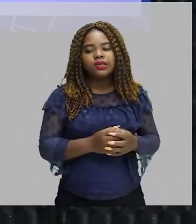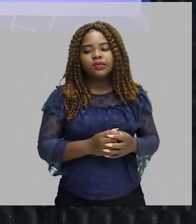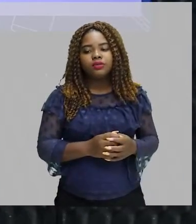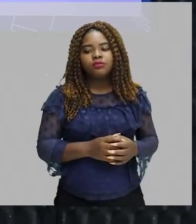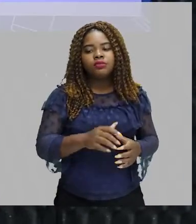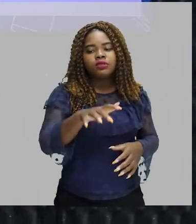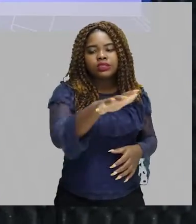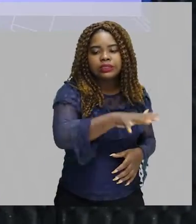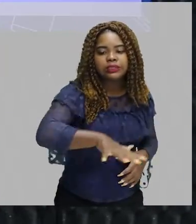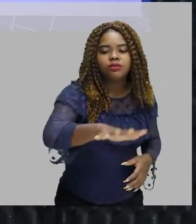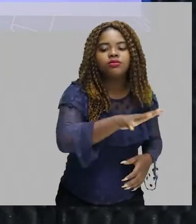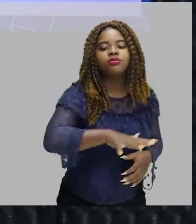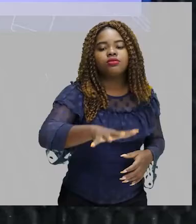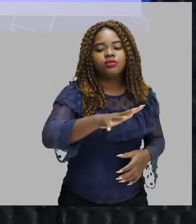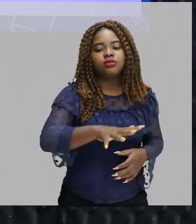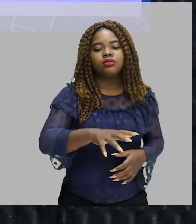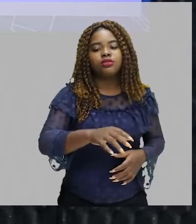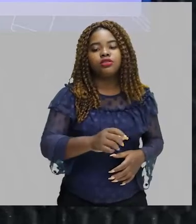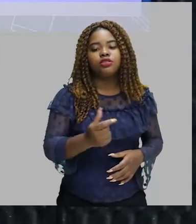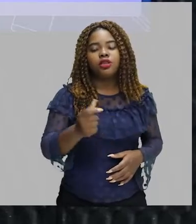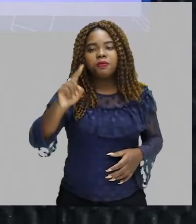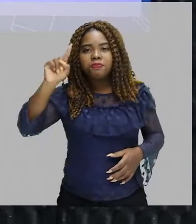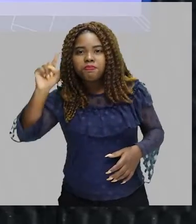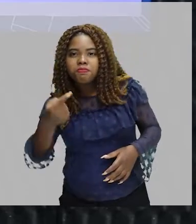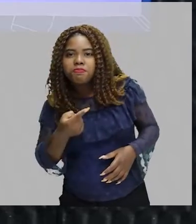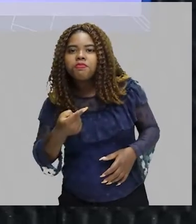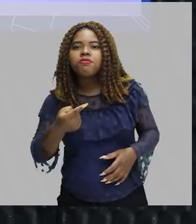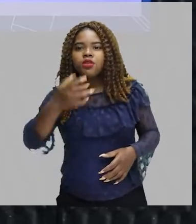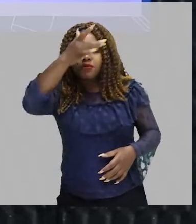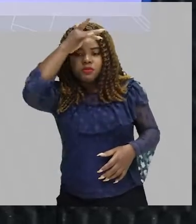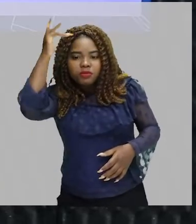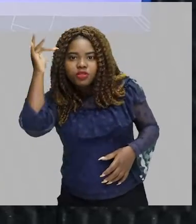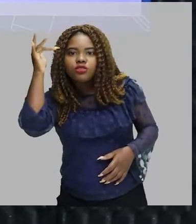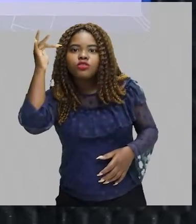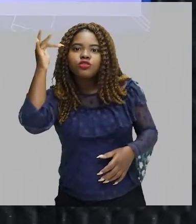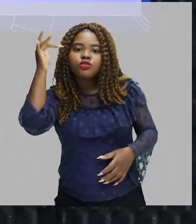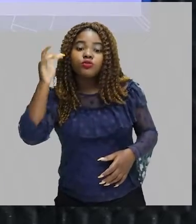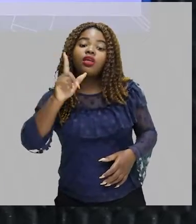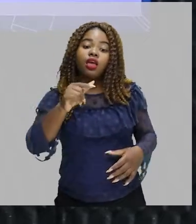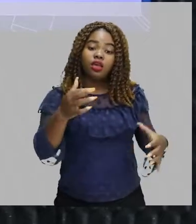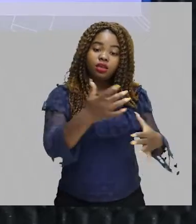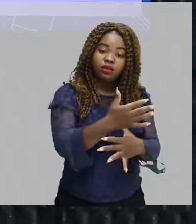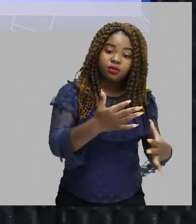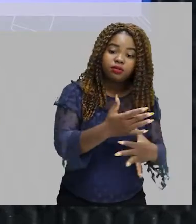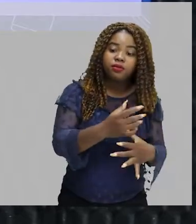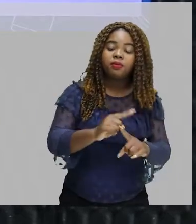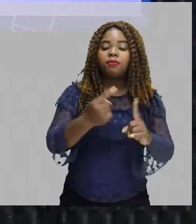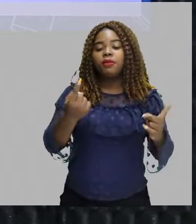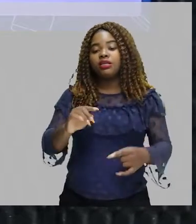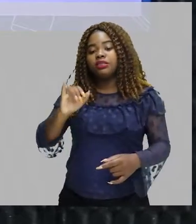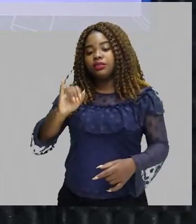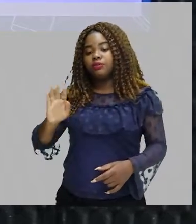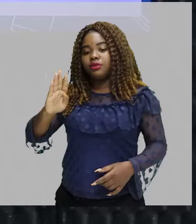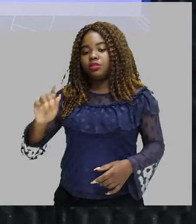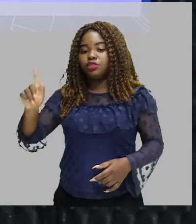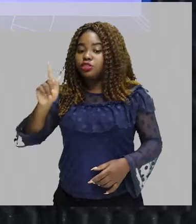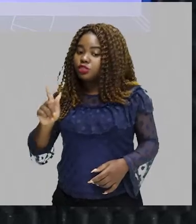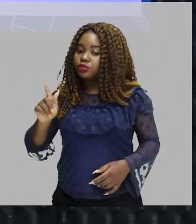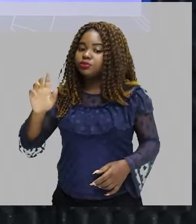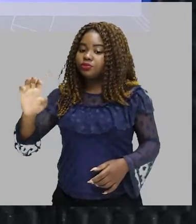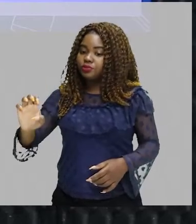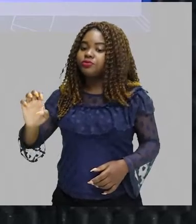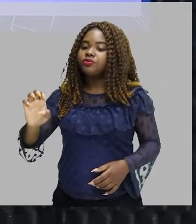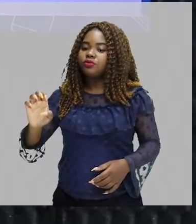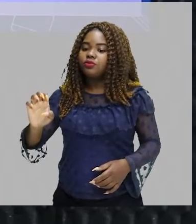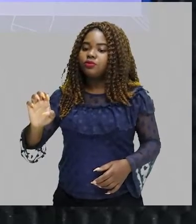habitantes é considerado um espaço urbano. Logo, para o IBGE, espaços com